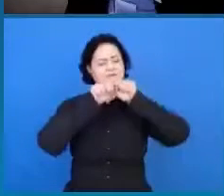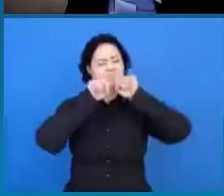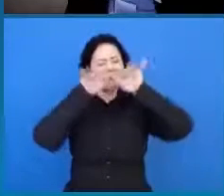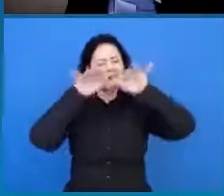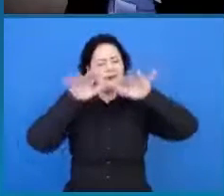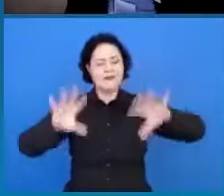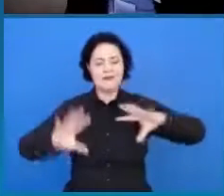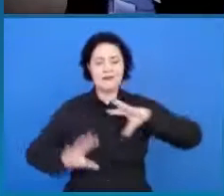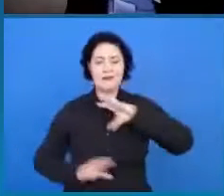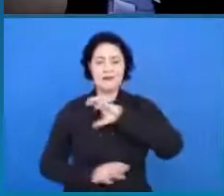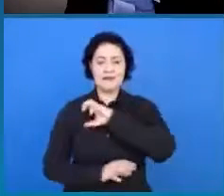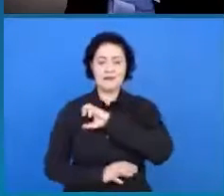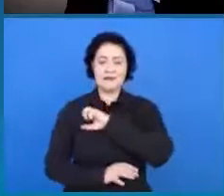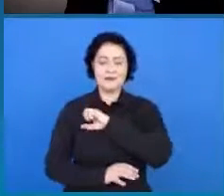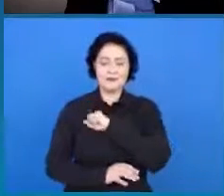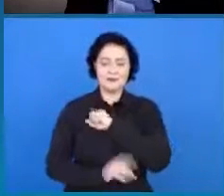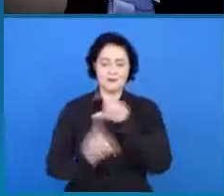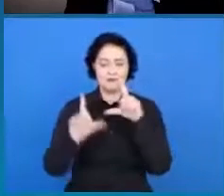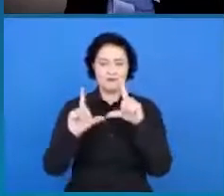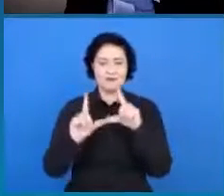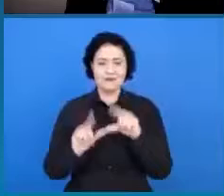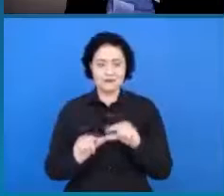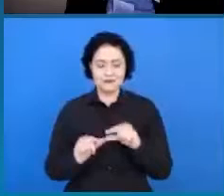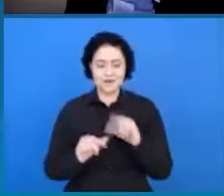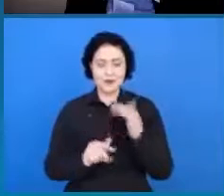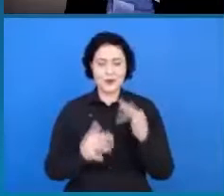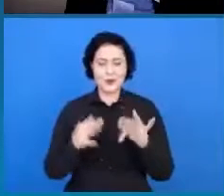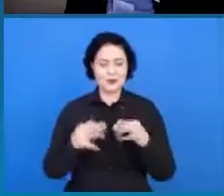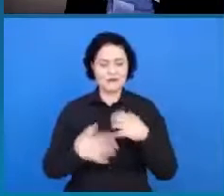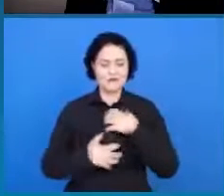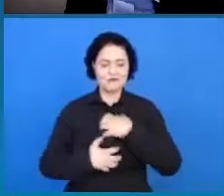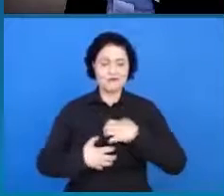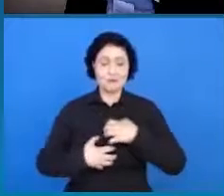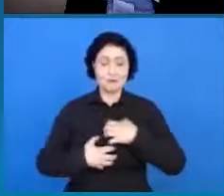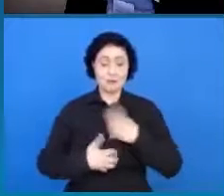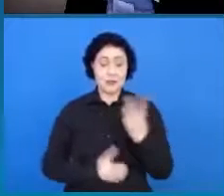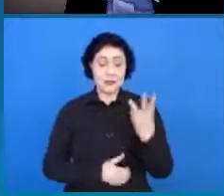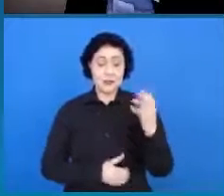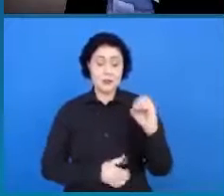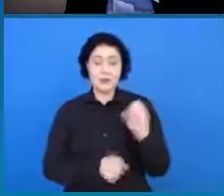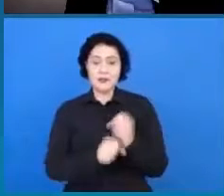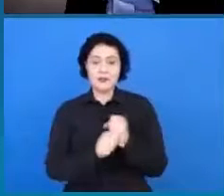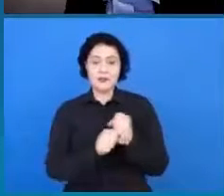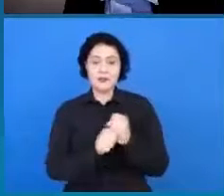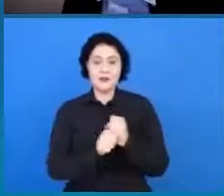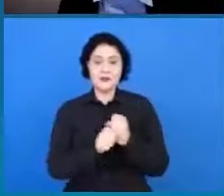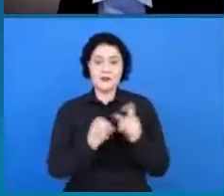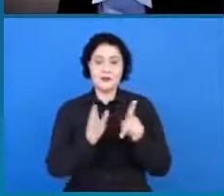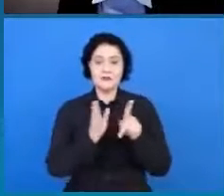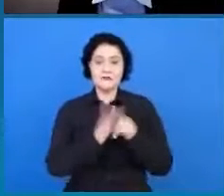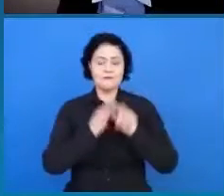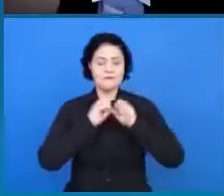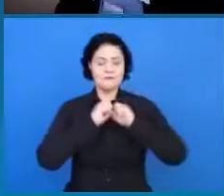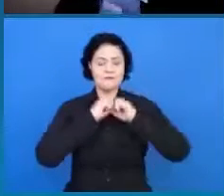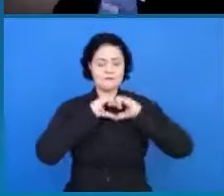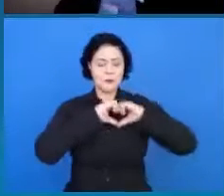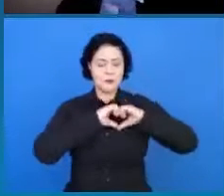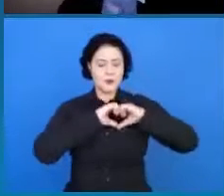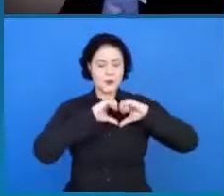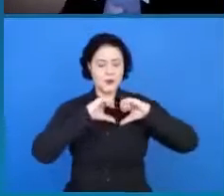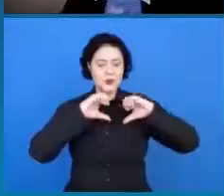amor linda aflições e dores as 30 anos é quando na acústica dos corações